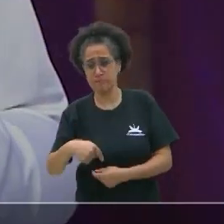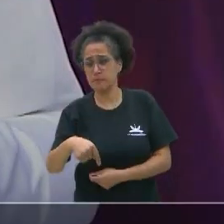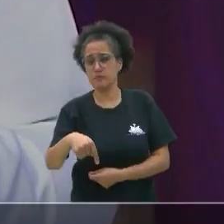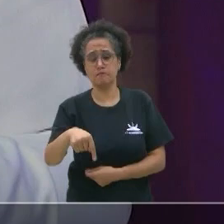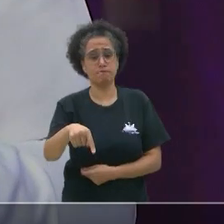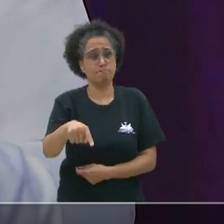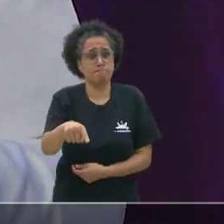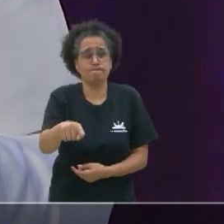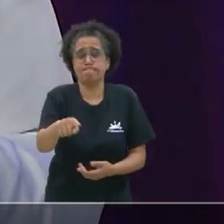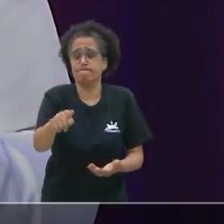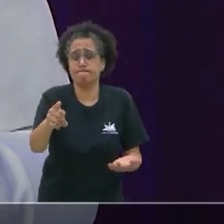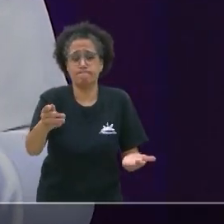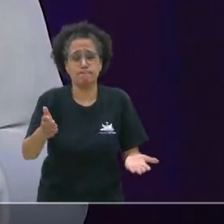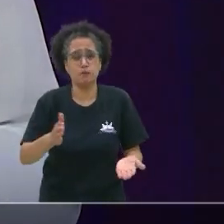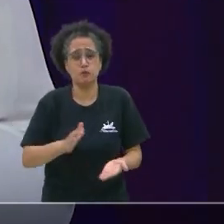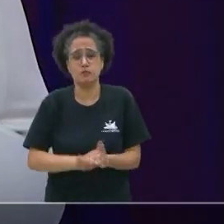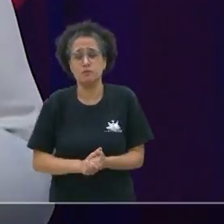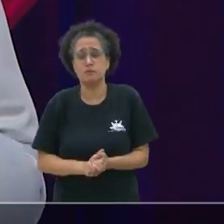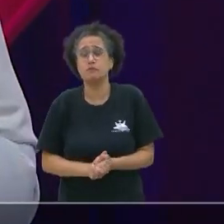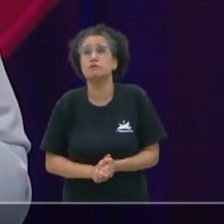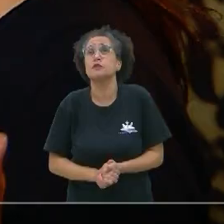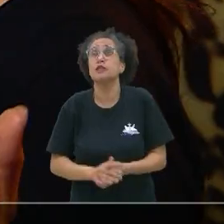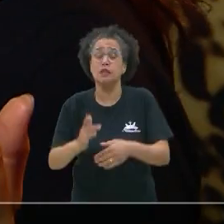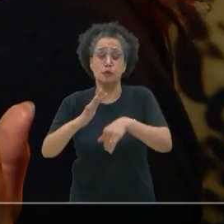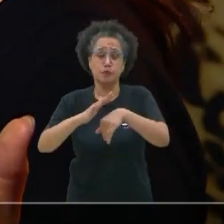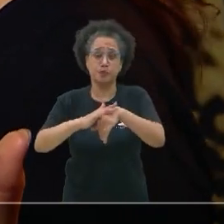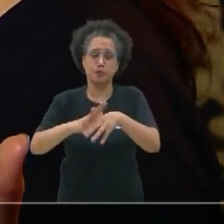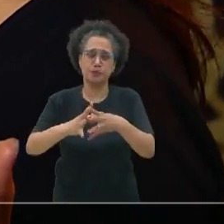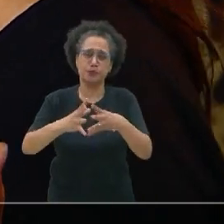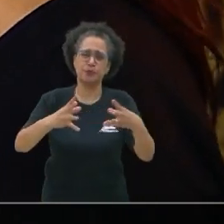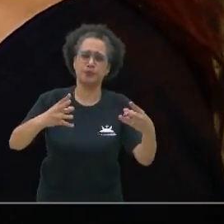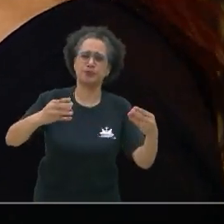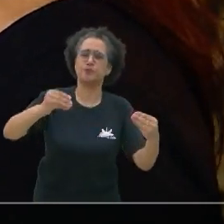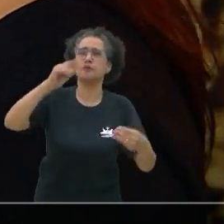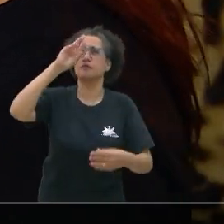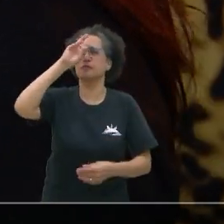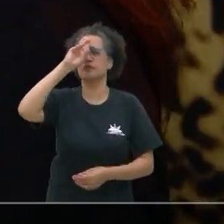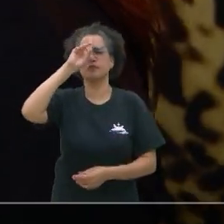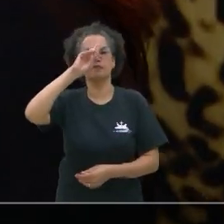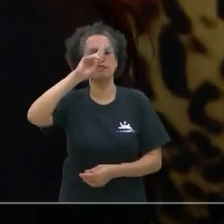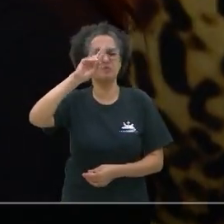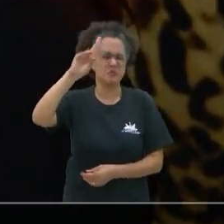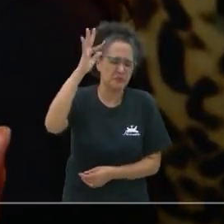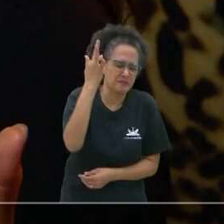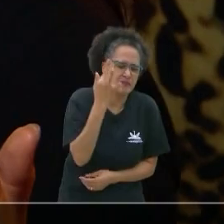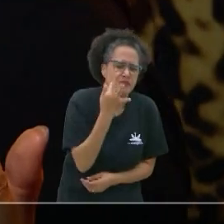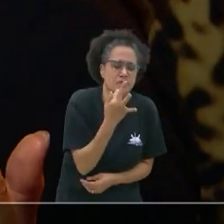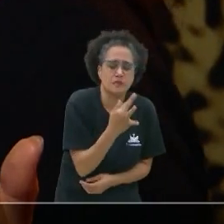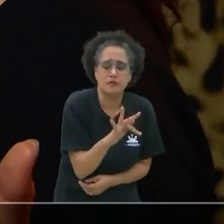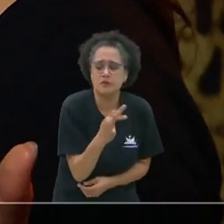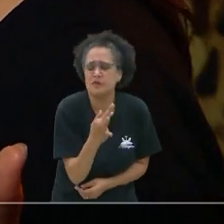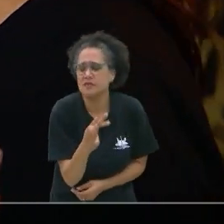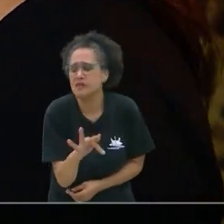ir. Cura, Senhor, onde dói. Cura, Senhor, onde